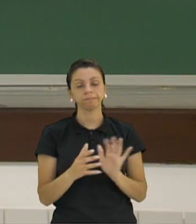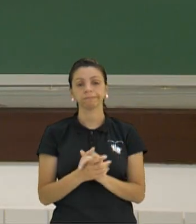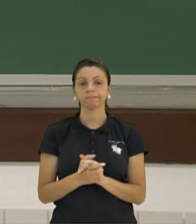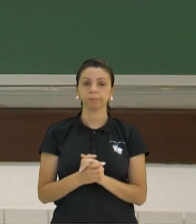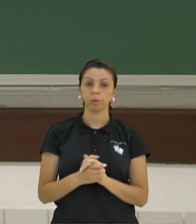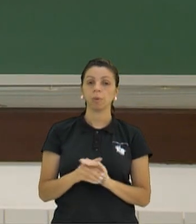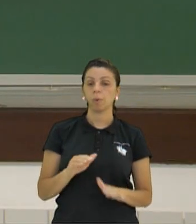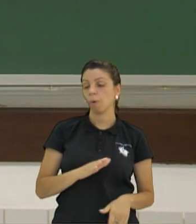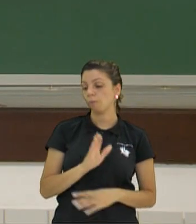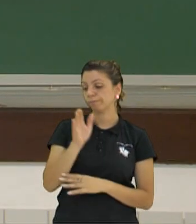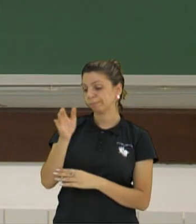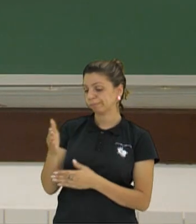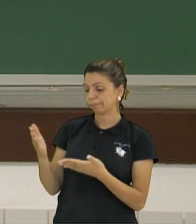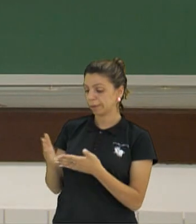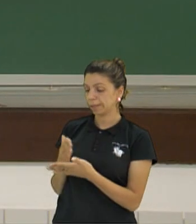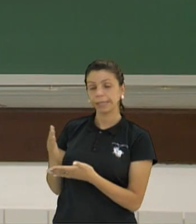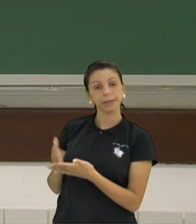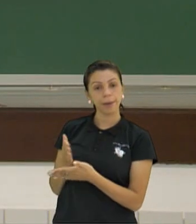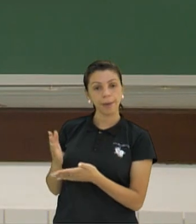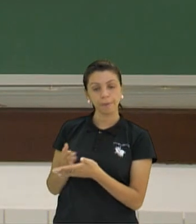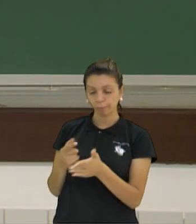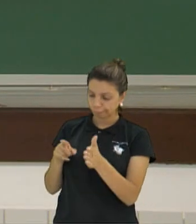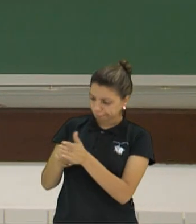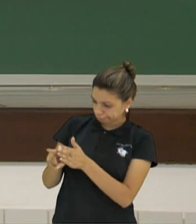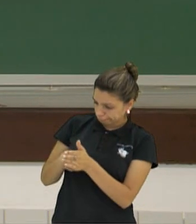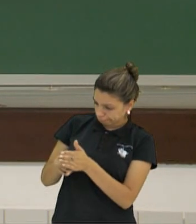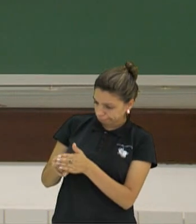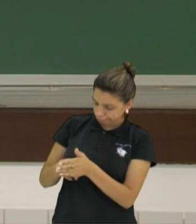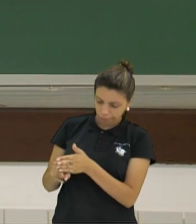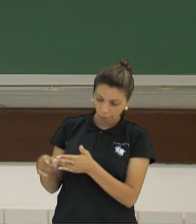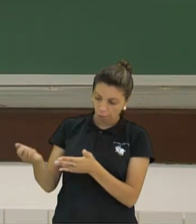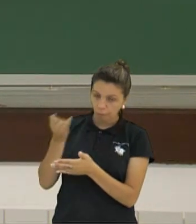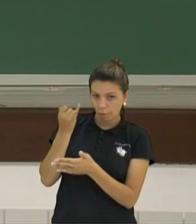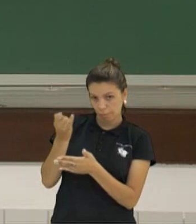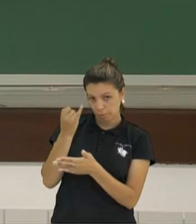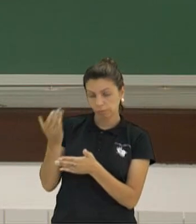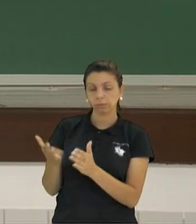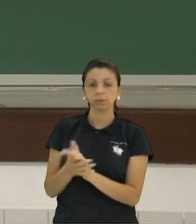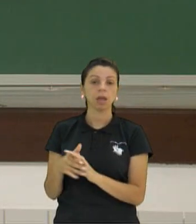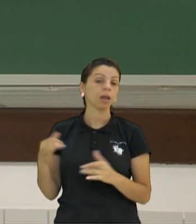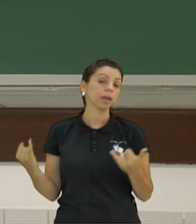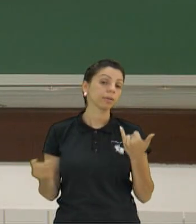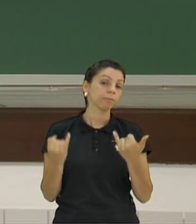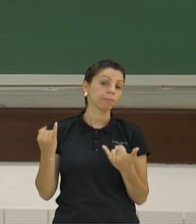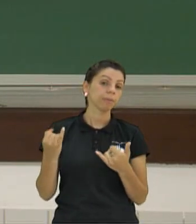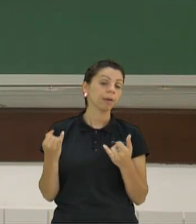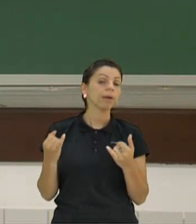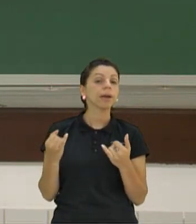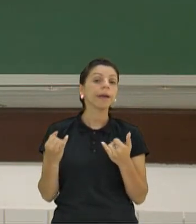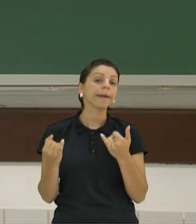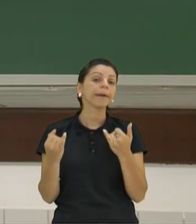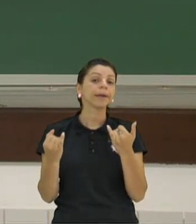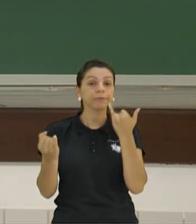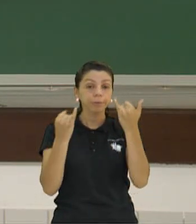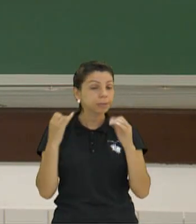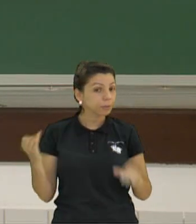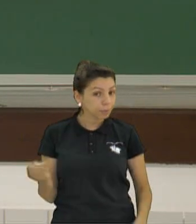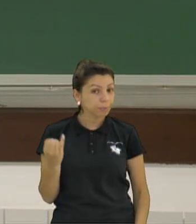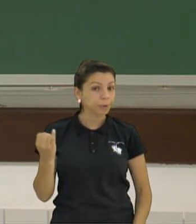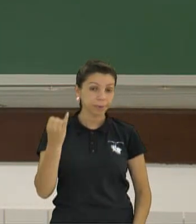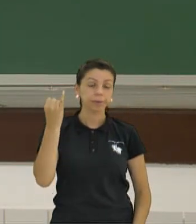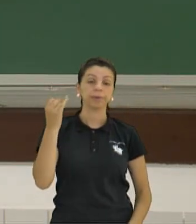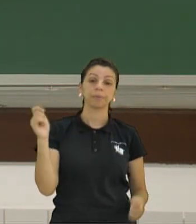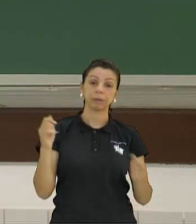vai para os livros, né? Vai pesquisar essa informação ali. É importantíssimo, ó, pessoal. Isso tem que estar